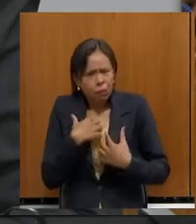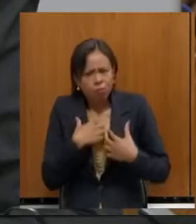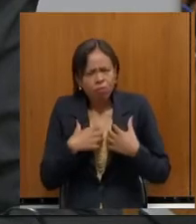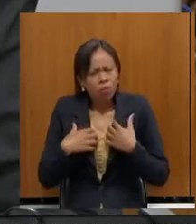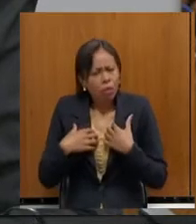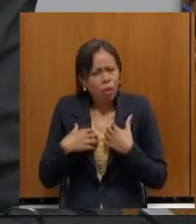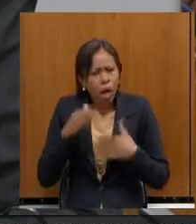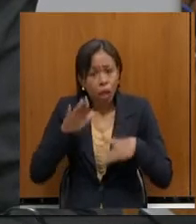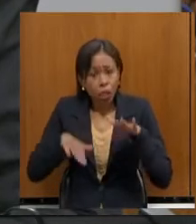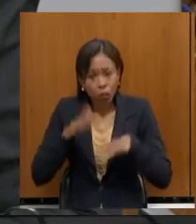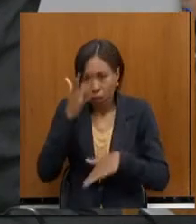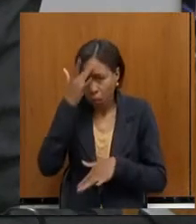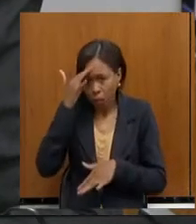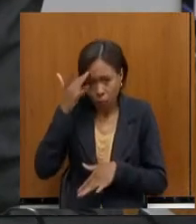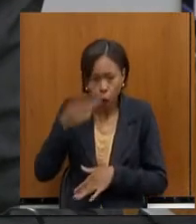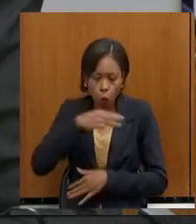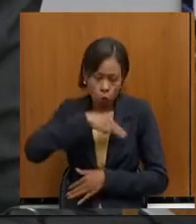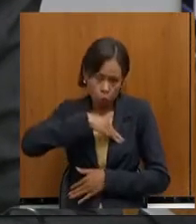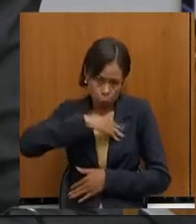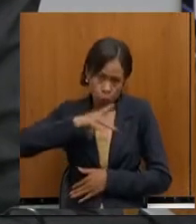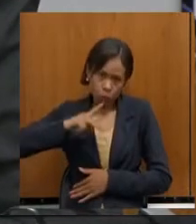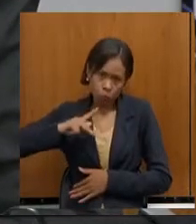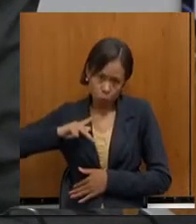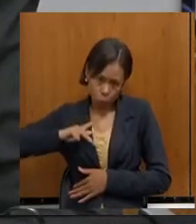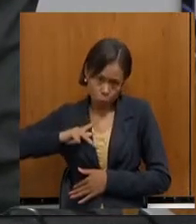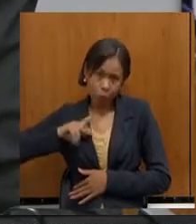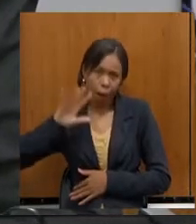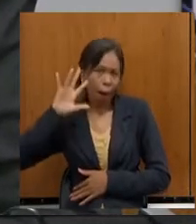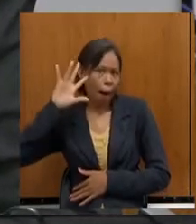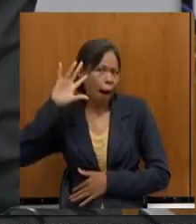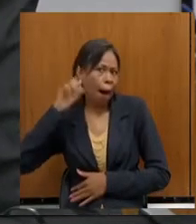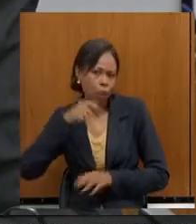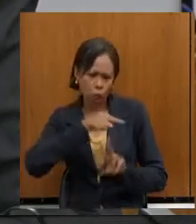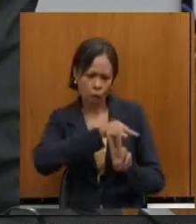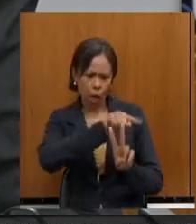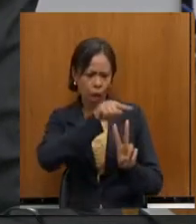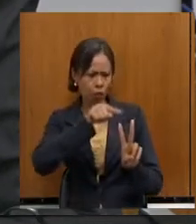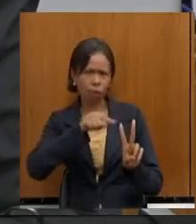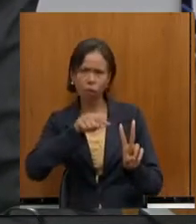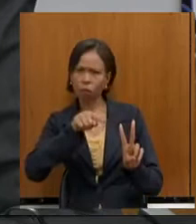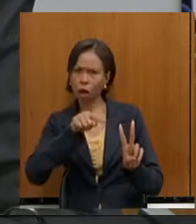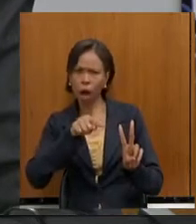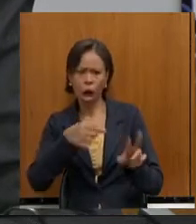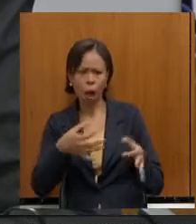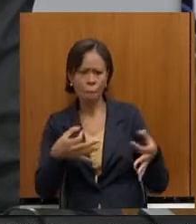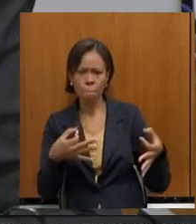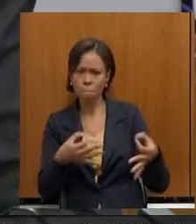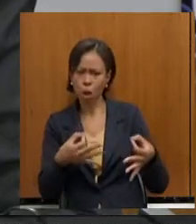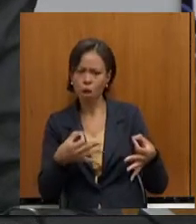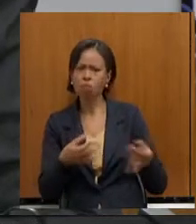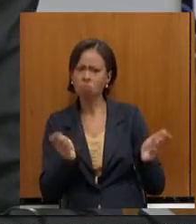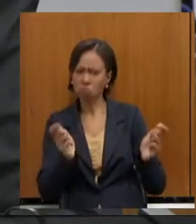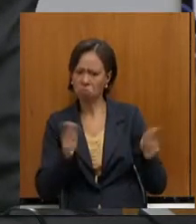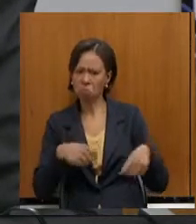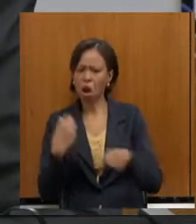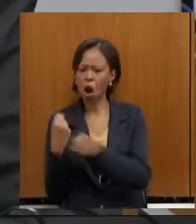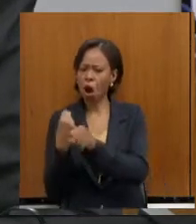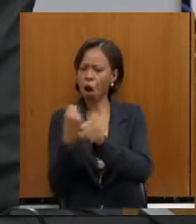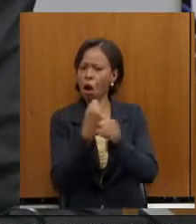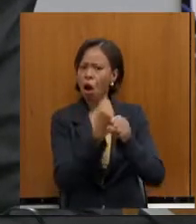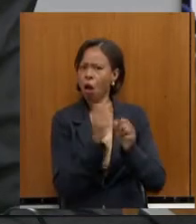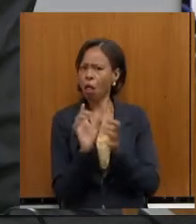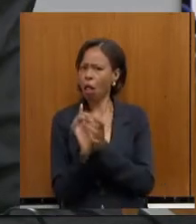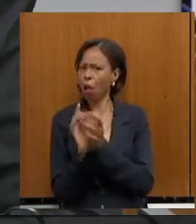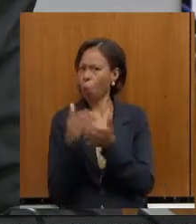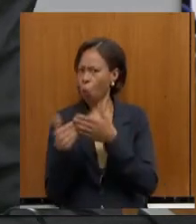pessoas o Ministério Público acha que a vale é muito idônea para executar qualquer tipo de obra e não é